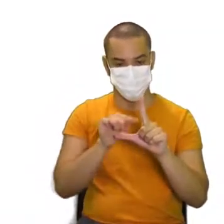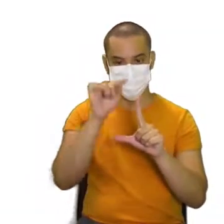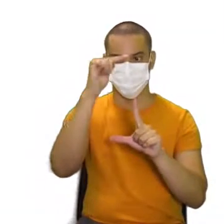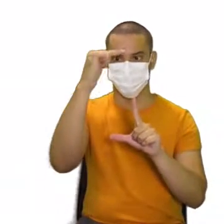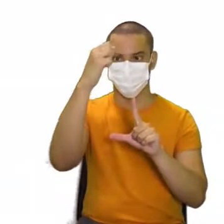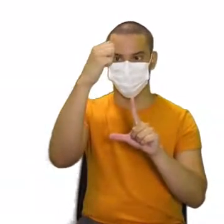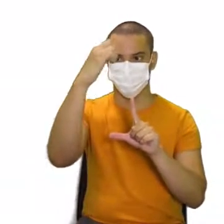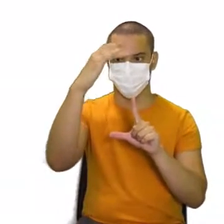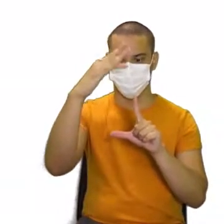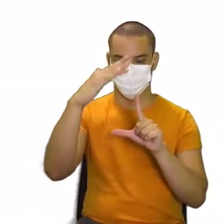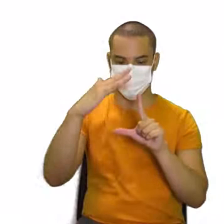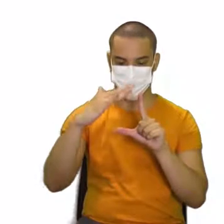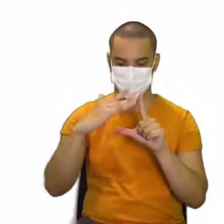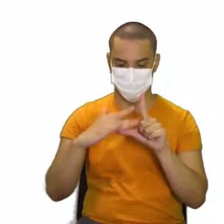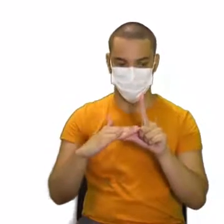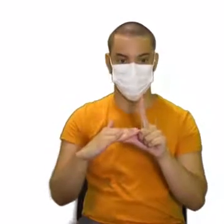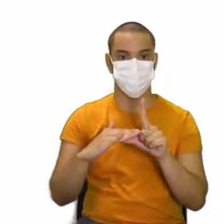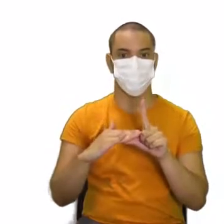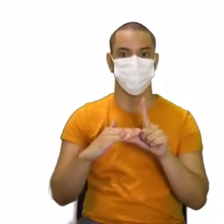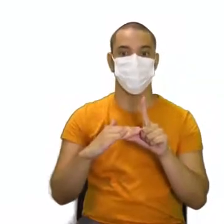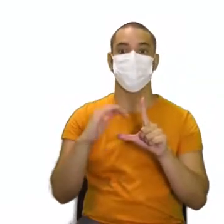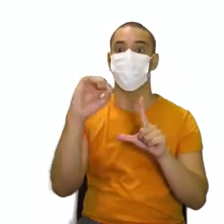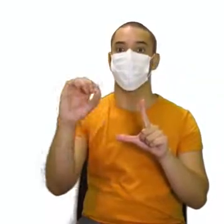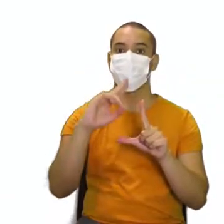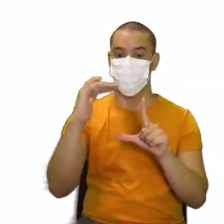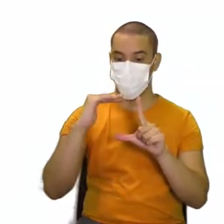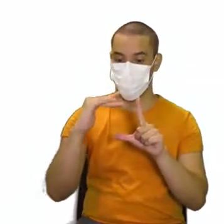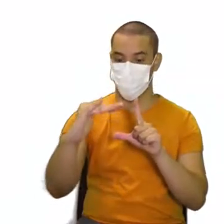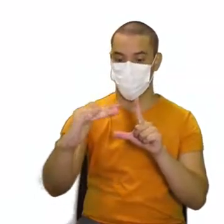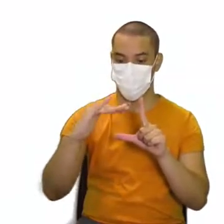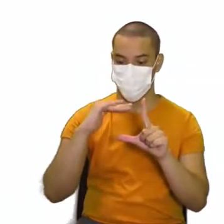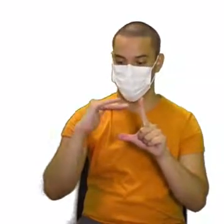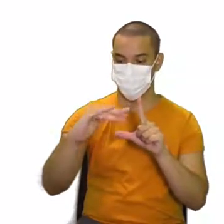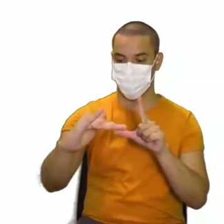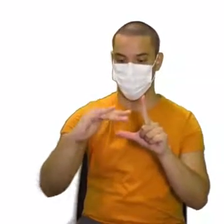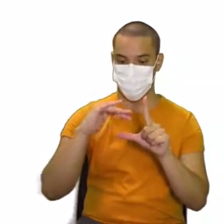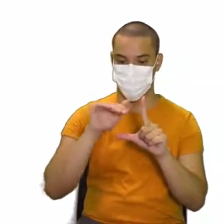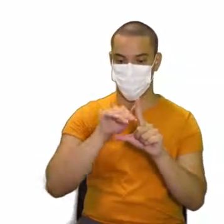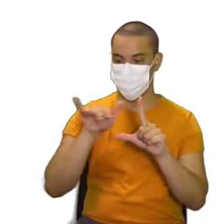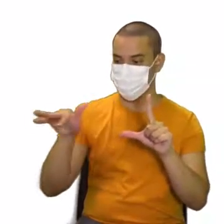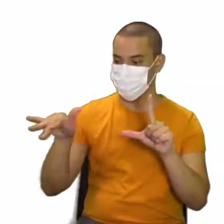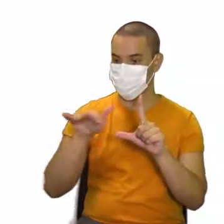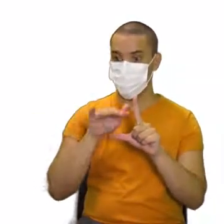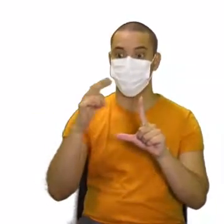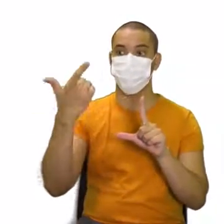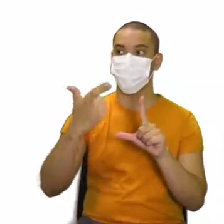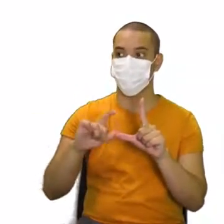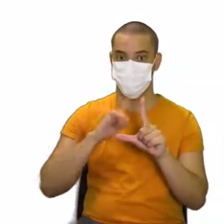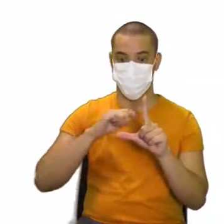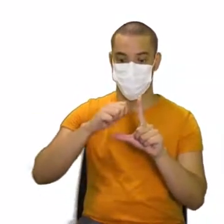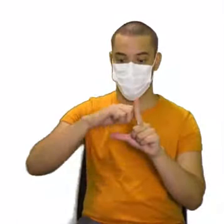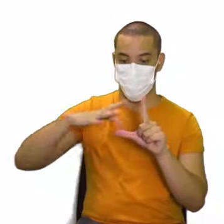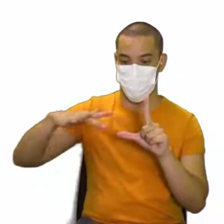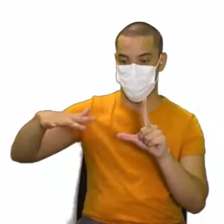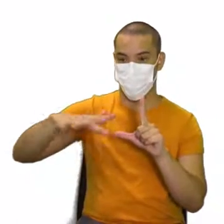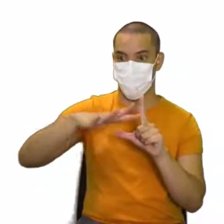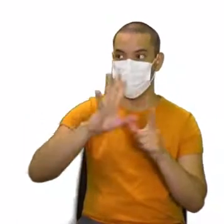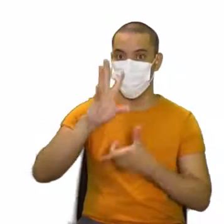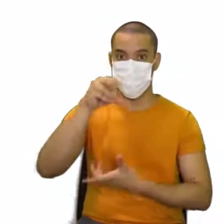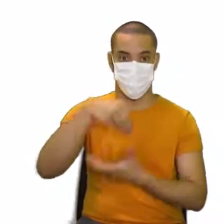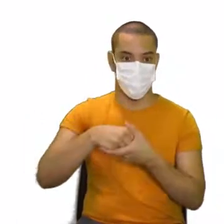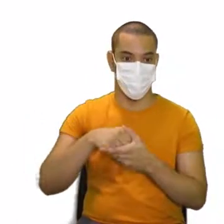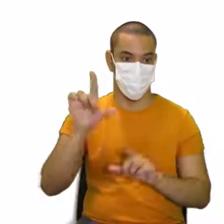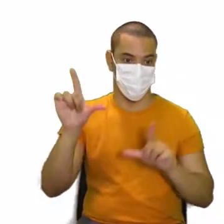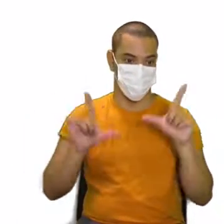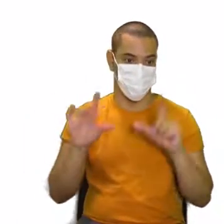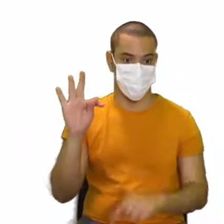e na horizontal vamos supor eu para direita para esquerda estarei o campo passando por dentro da